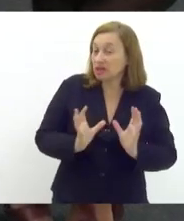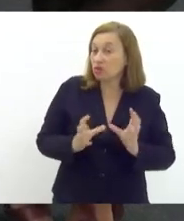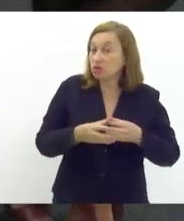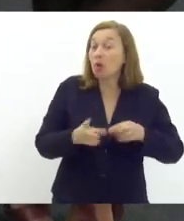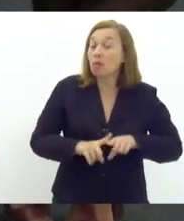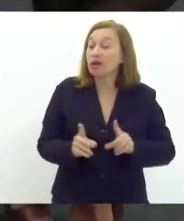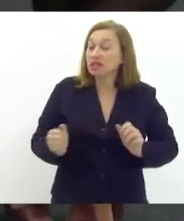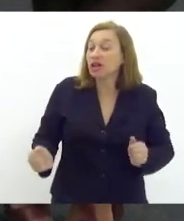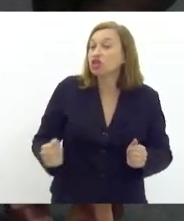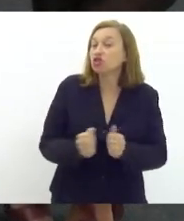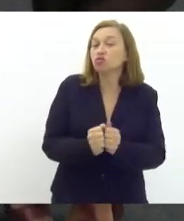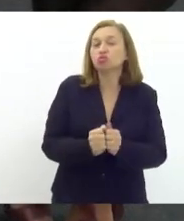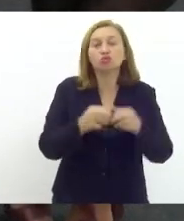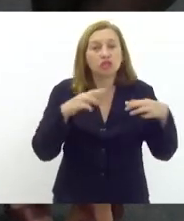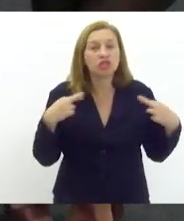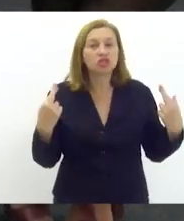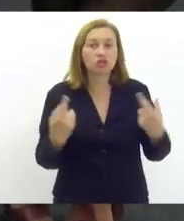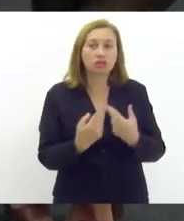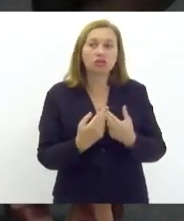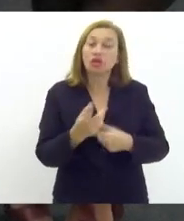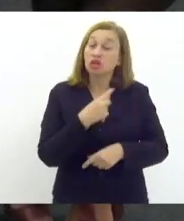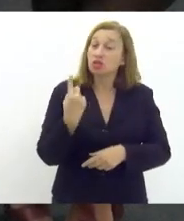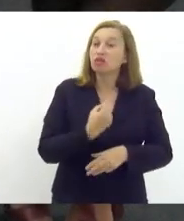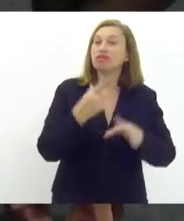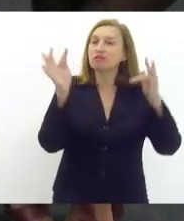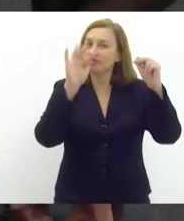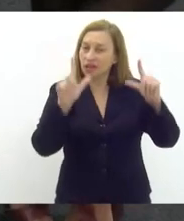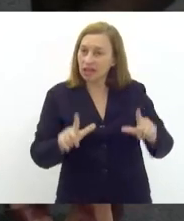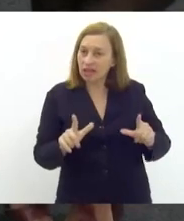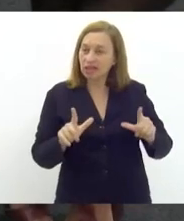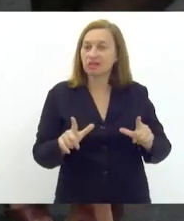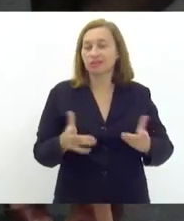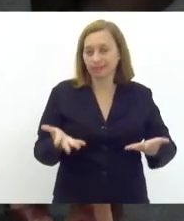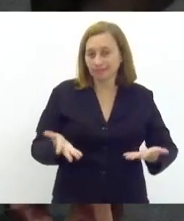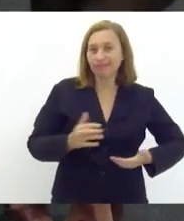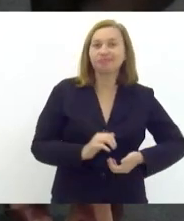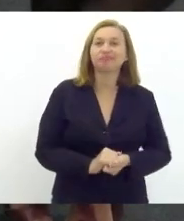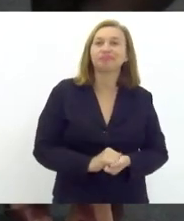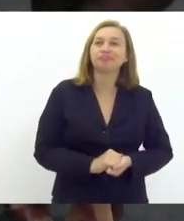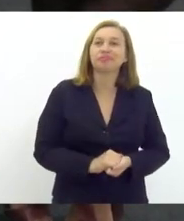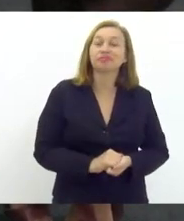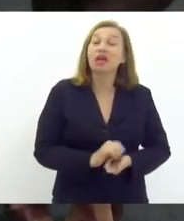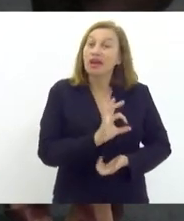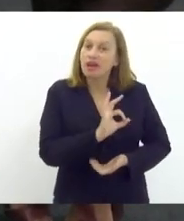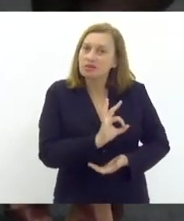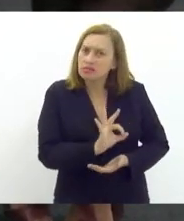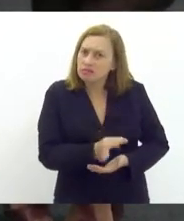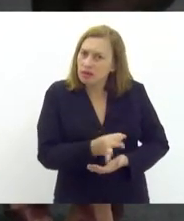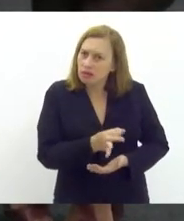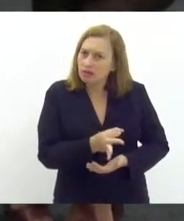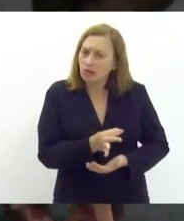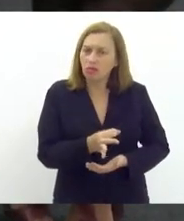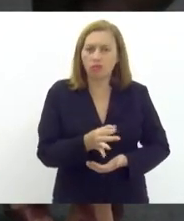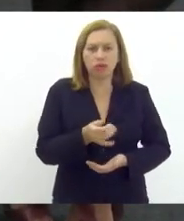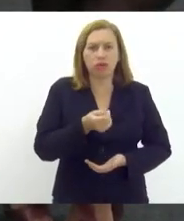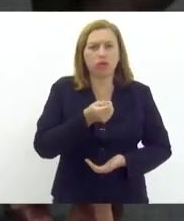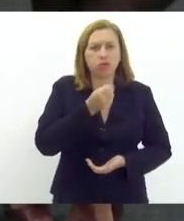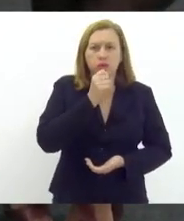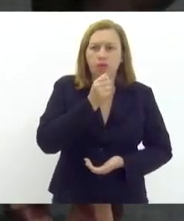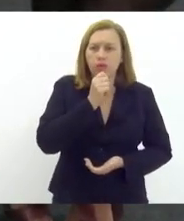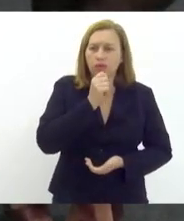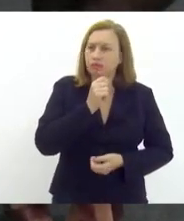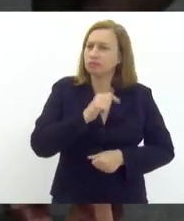participa das reuniões e nós ficamos muito felizes com isso é óbvio que em nenhum momento